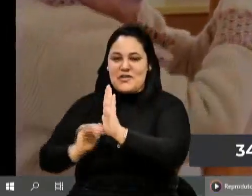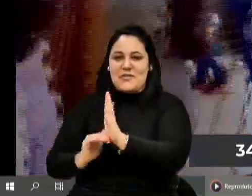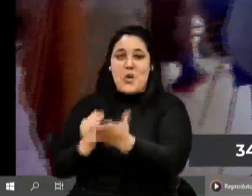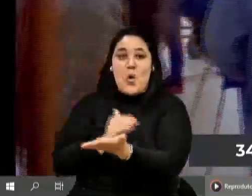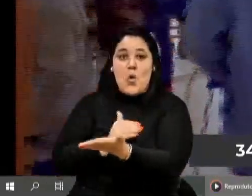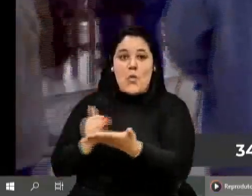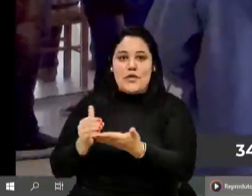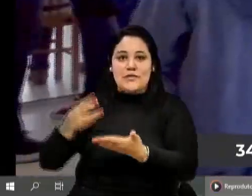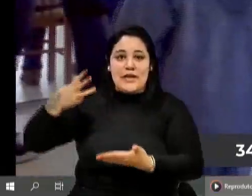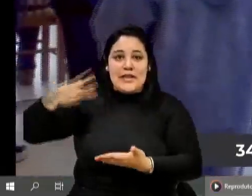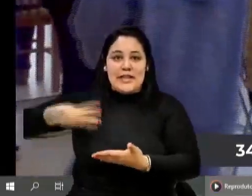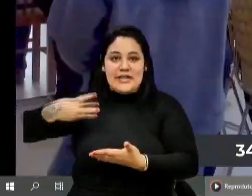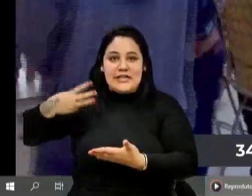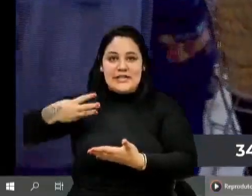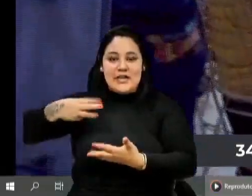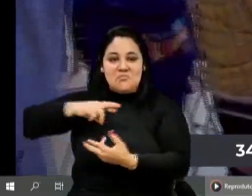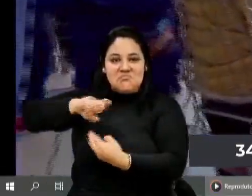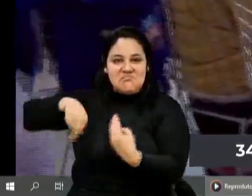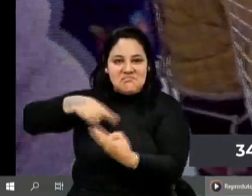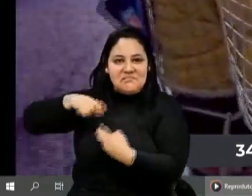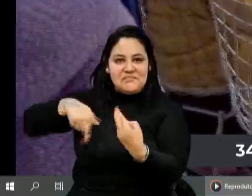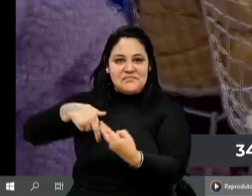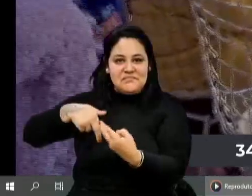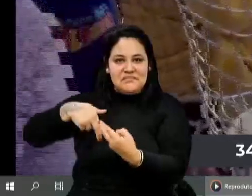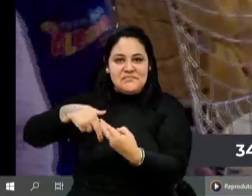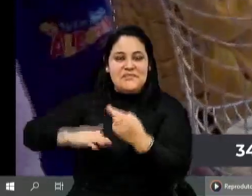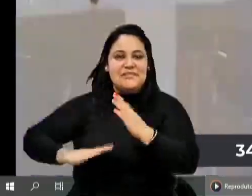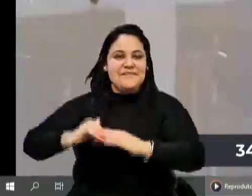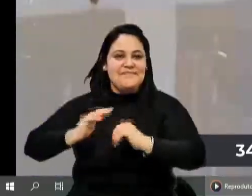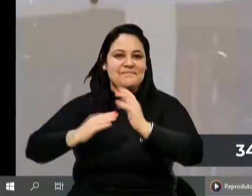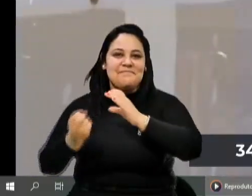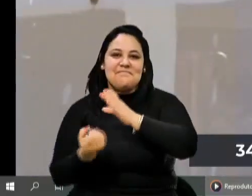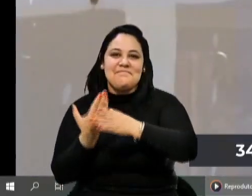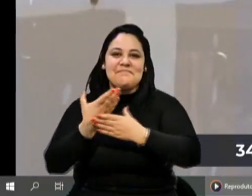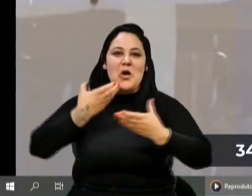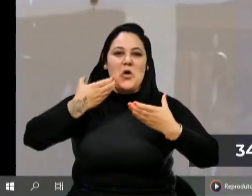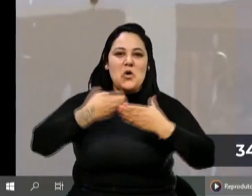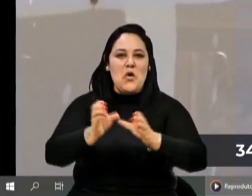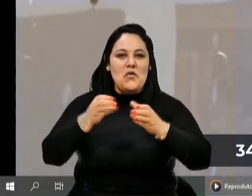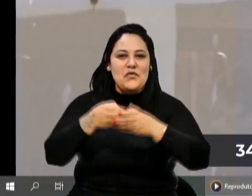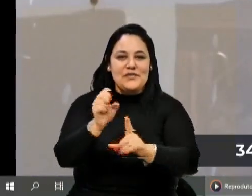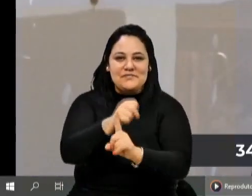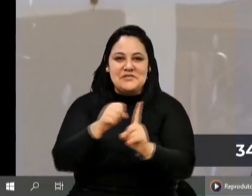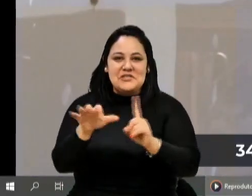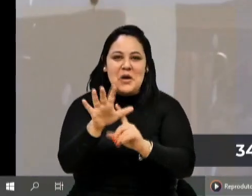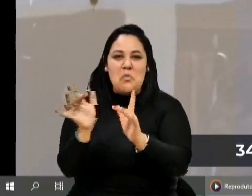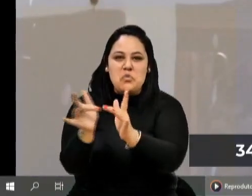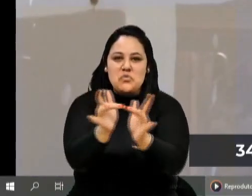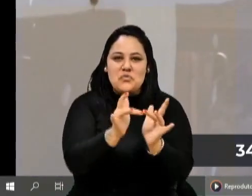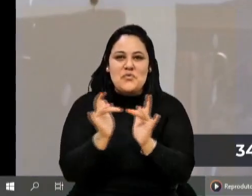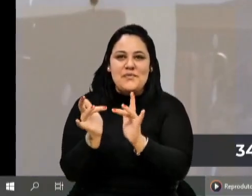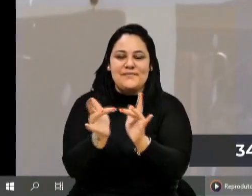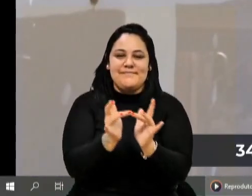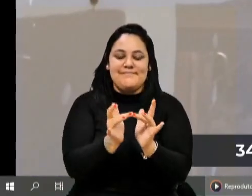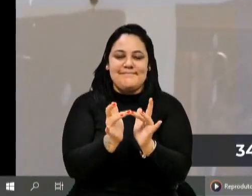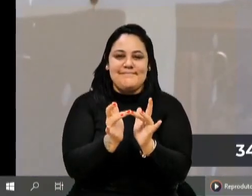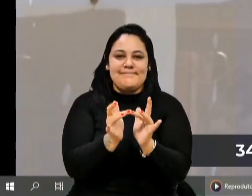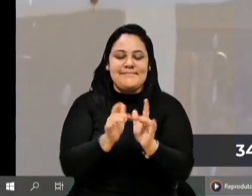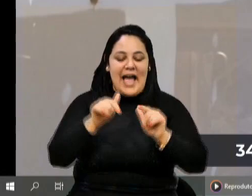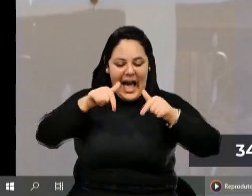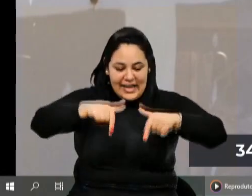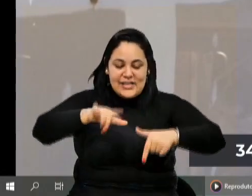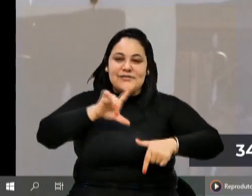terceira fase, com a construção da área do convívio social. O lar só existe há 63 anos por causa das doações da